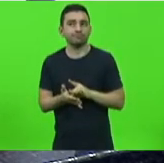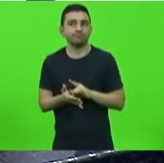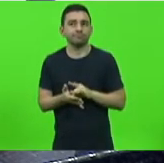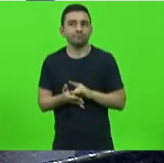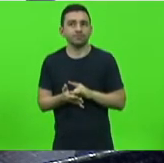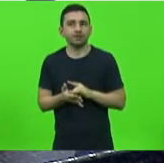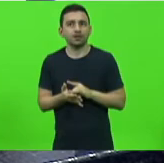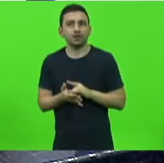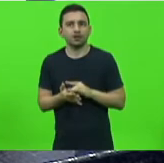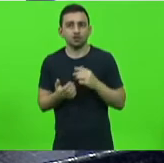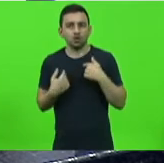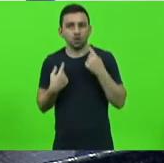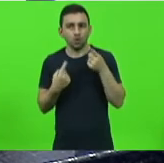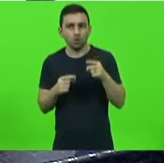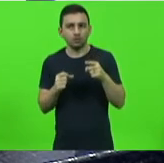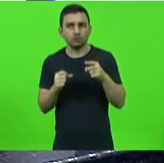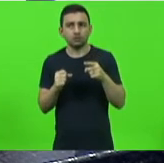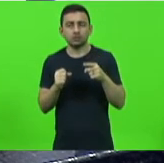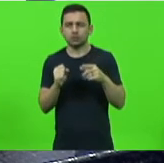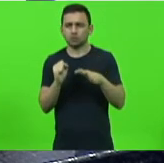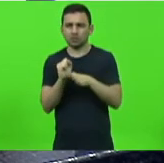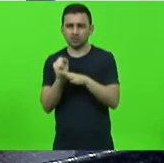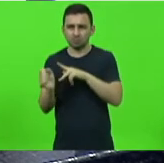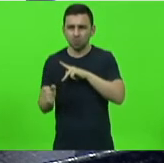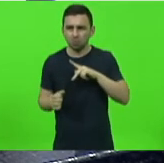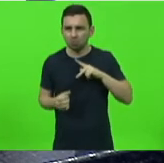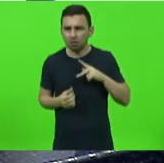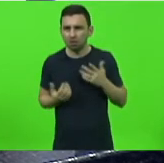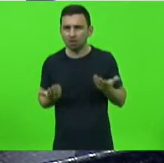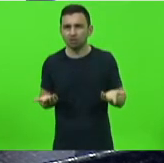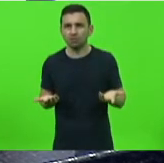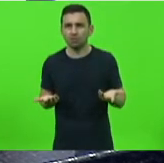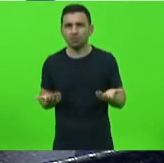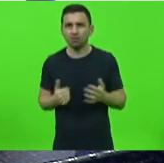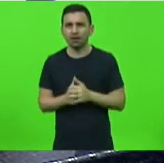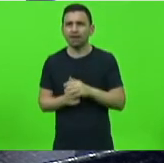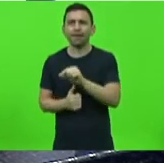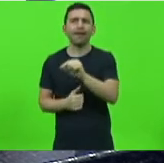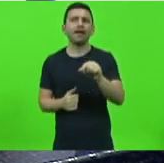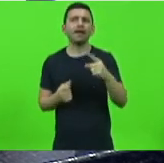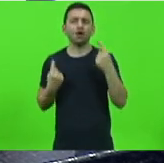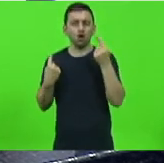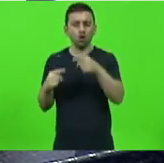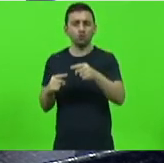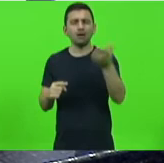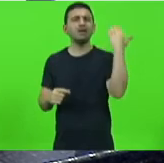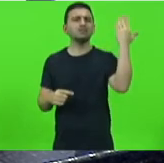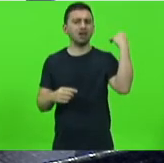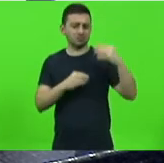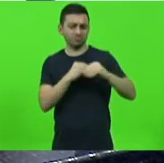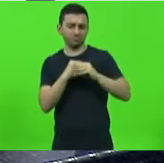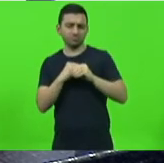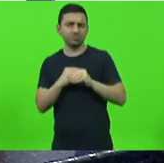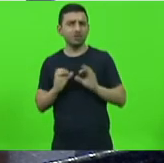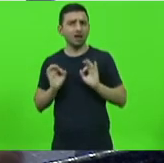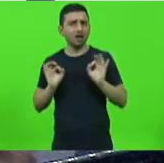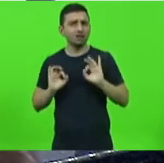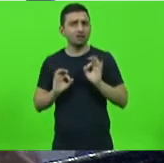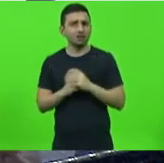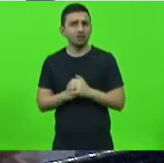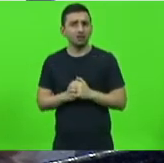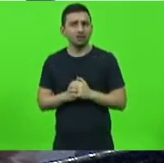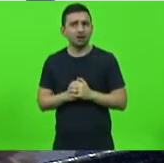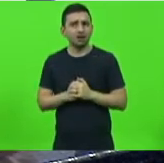contra a segurança pública de Santa Catarina. Quem foi contra foi quem não deu reajuste. Quem foi contra foi quem